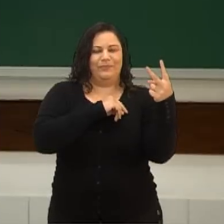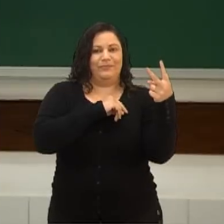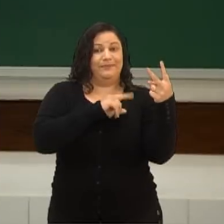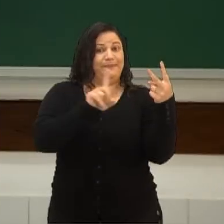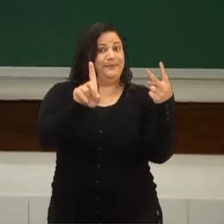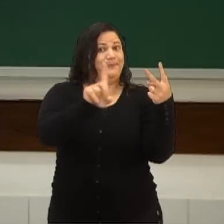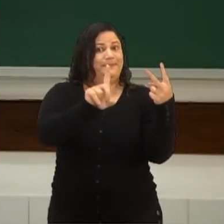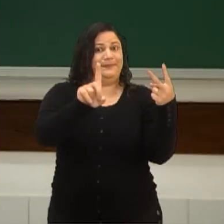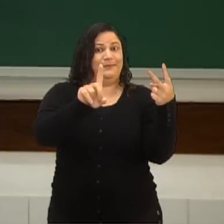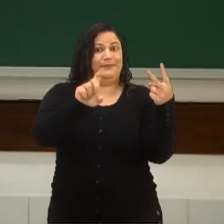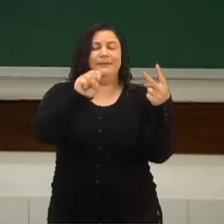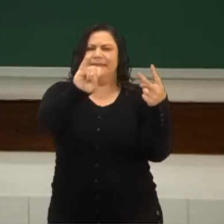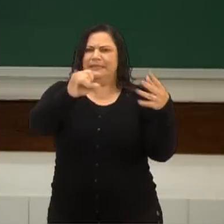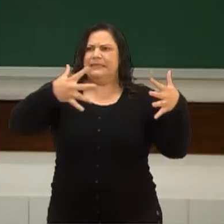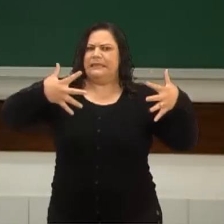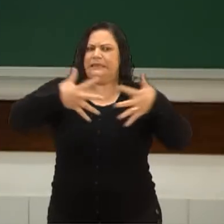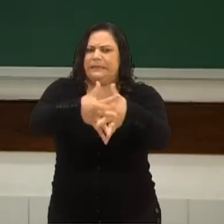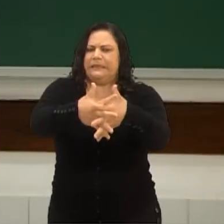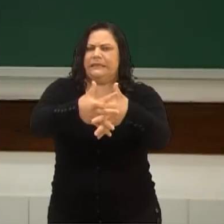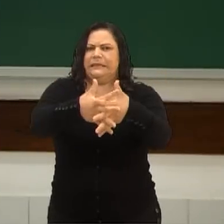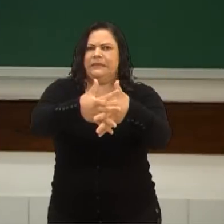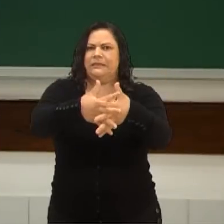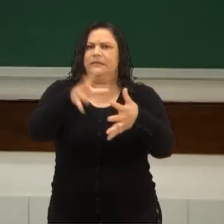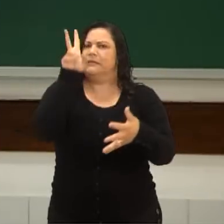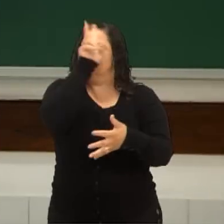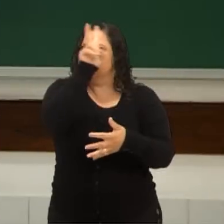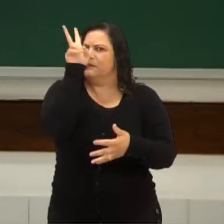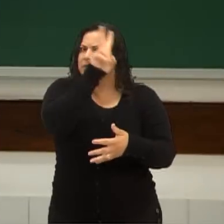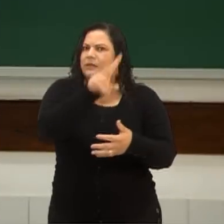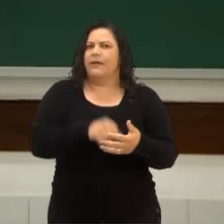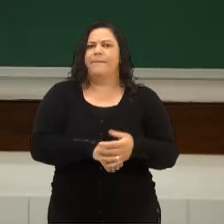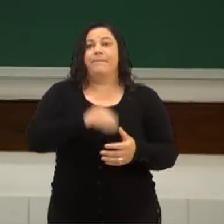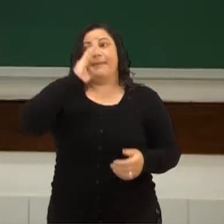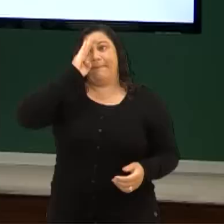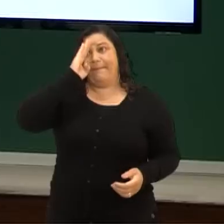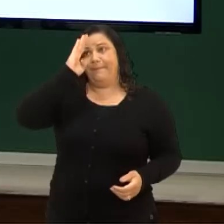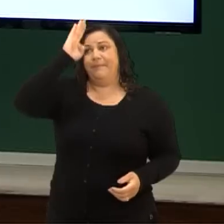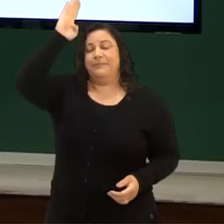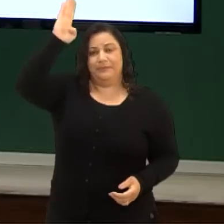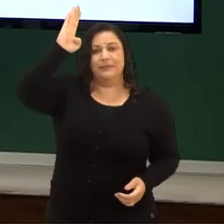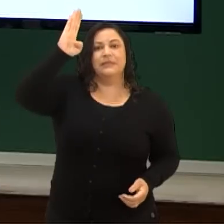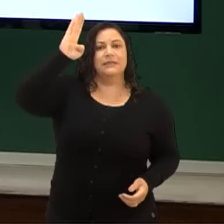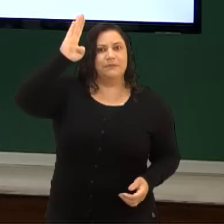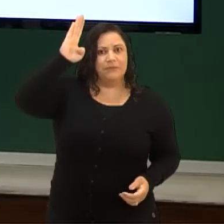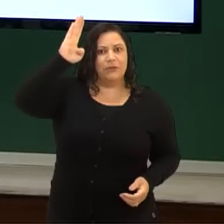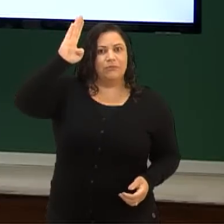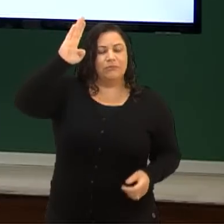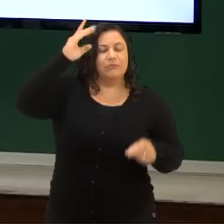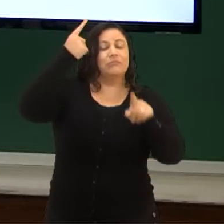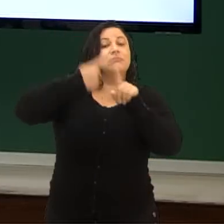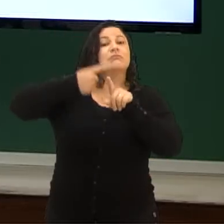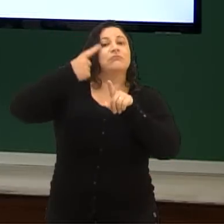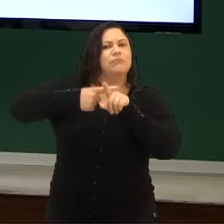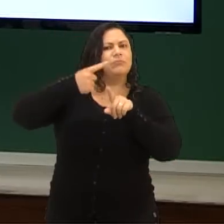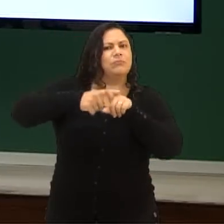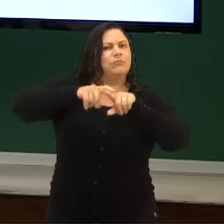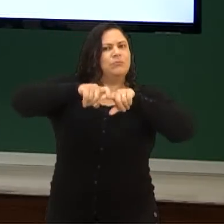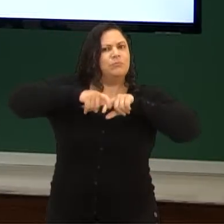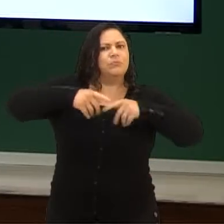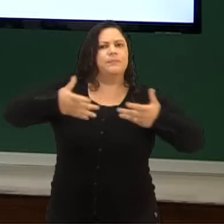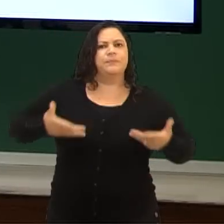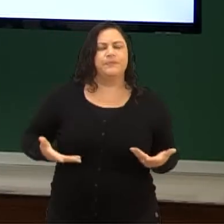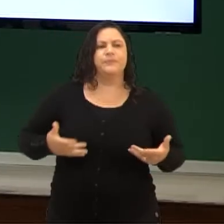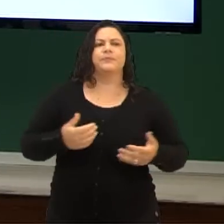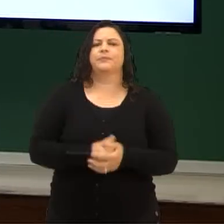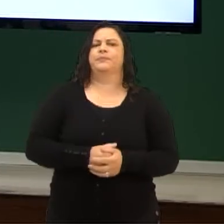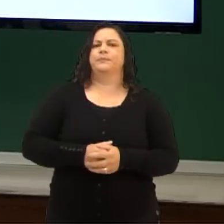se confundir, aí você vai lembrar do que eu falei, que a diagonal principal, ela é principal por causa desse motivo. Professor,